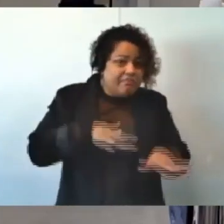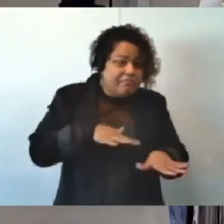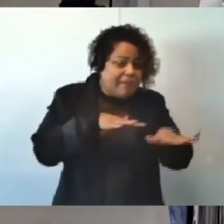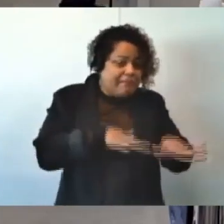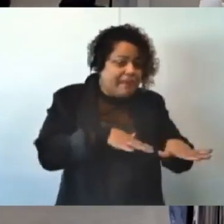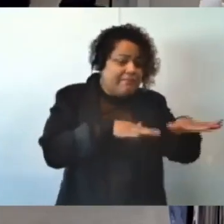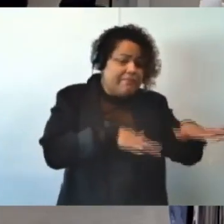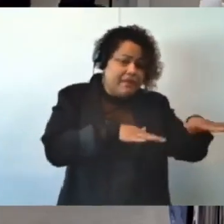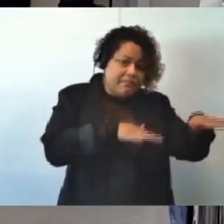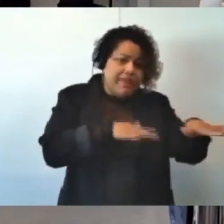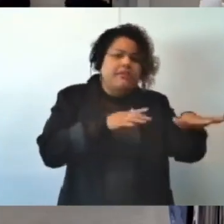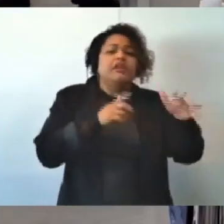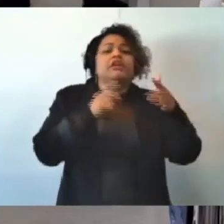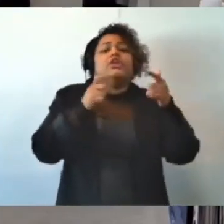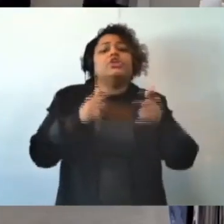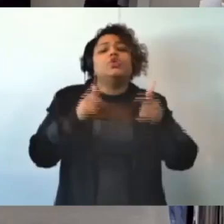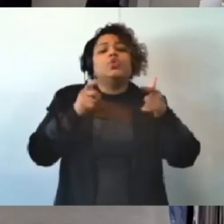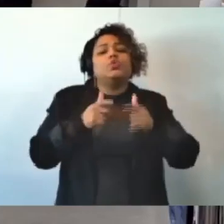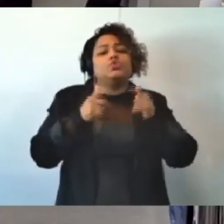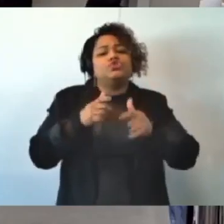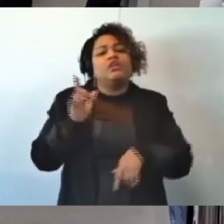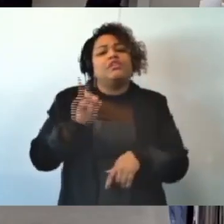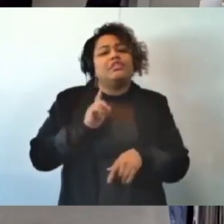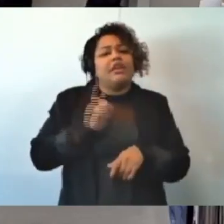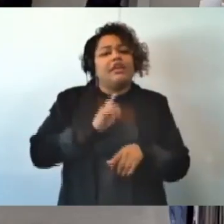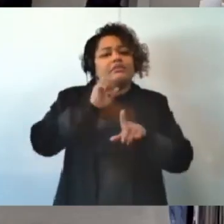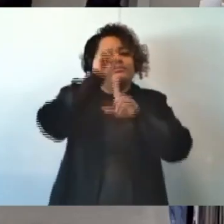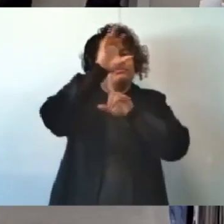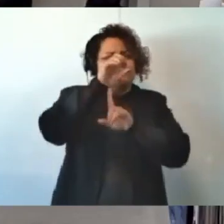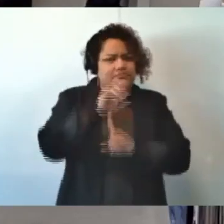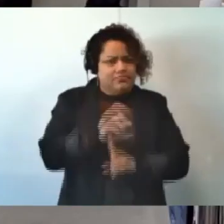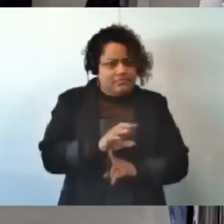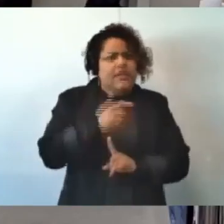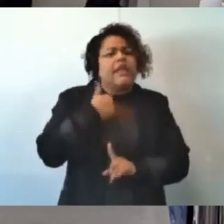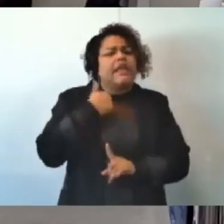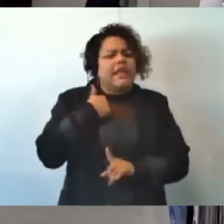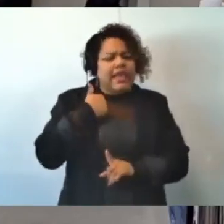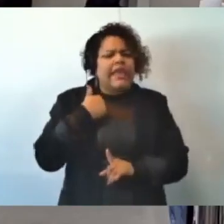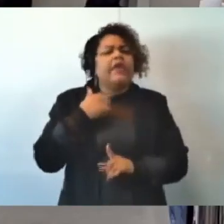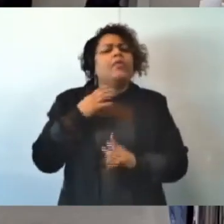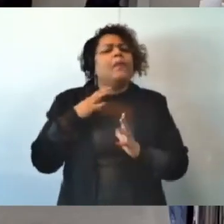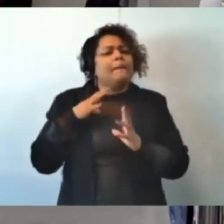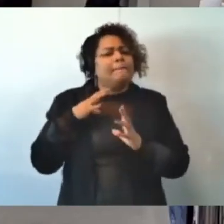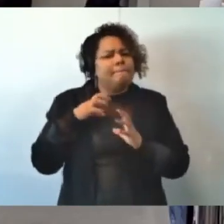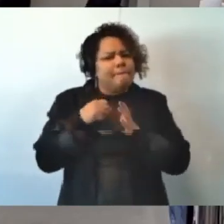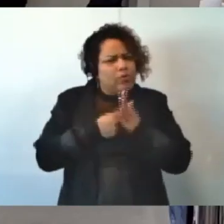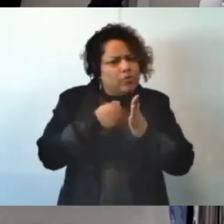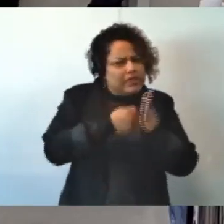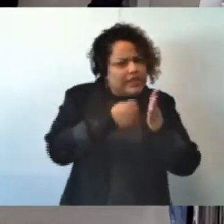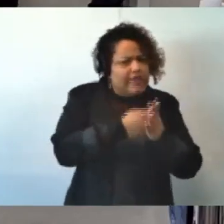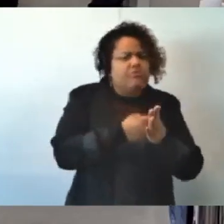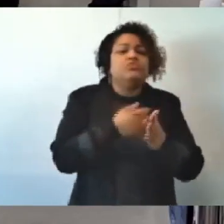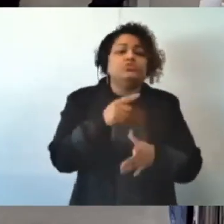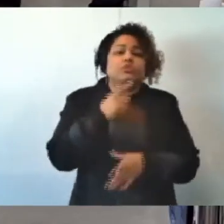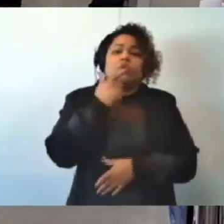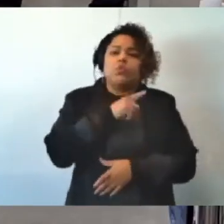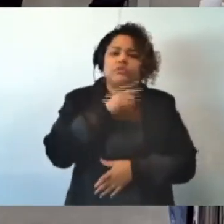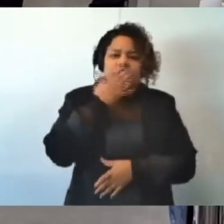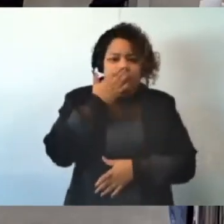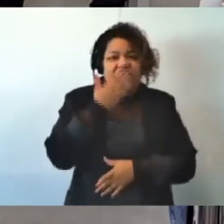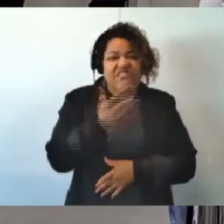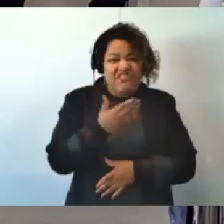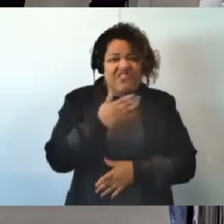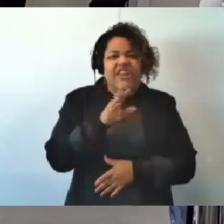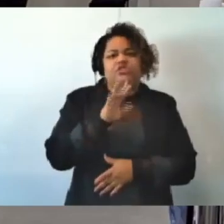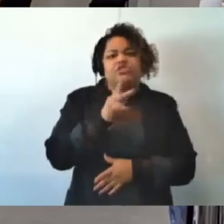briguei muito, até deu certo, colocou em frente lá Smart Hotmart, lá na esquina do viaduto tinha que